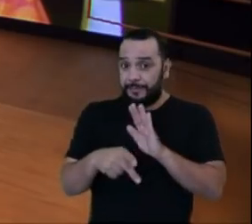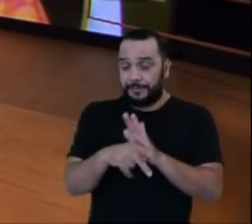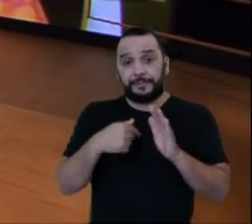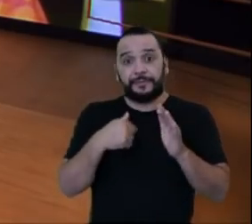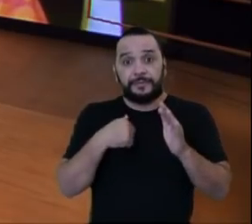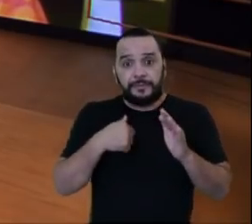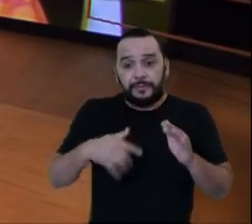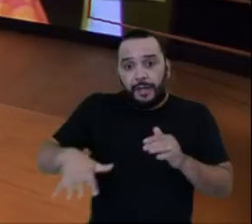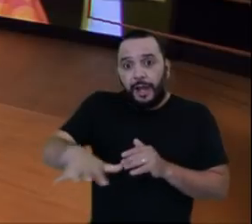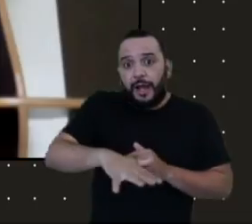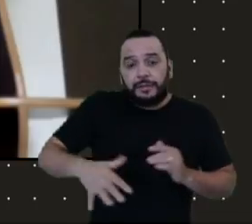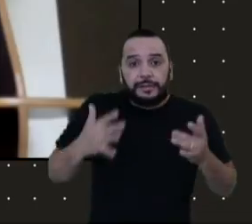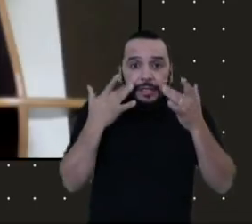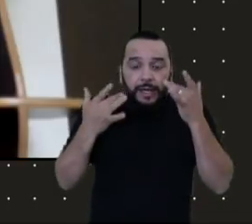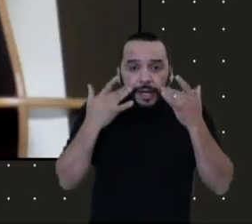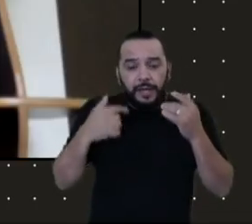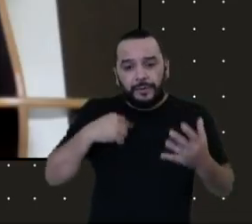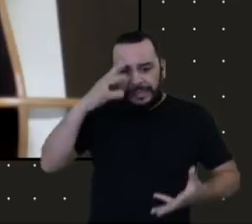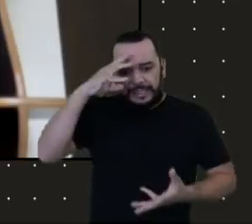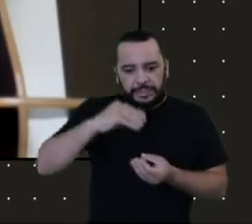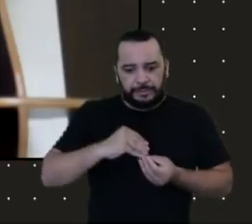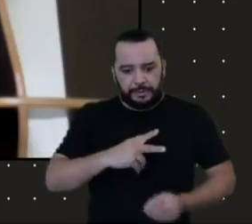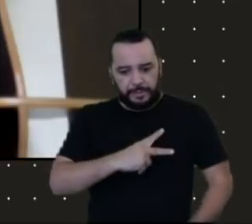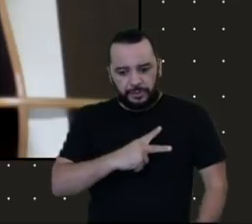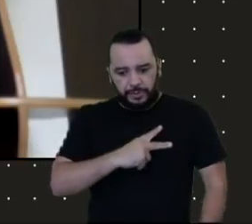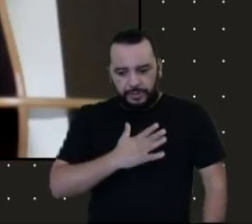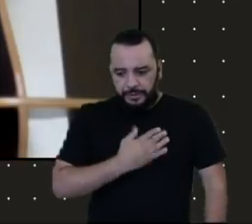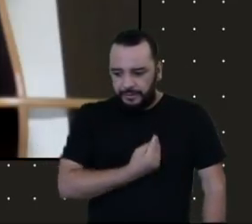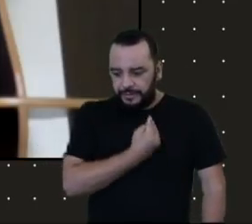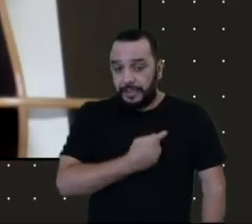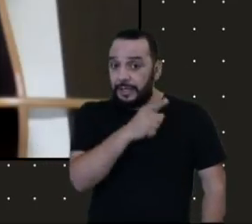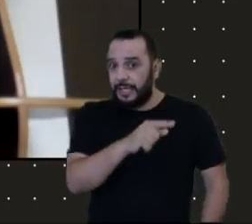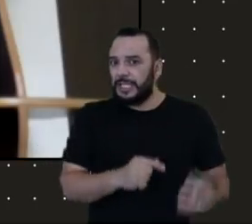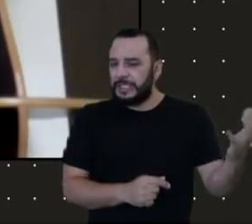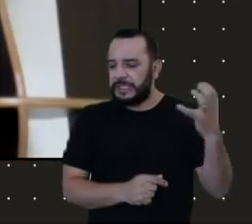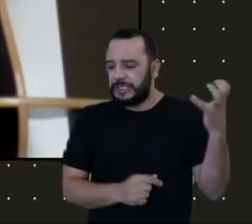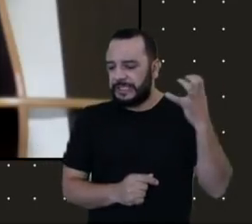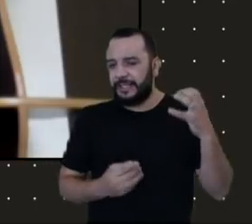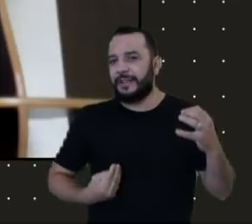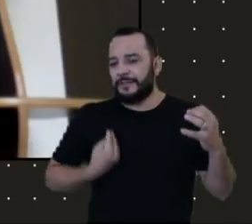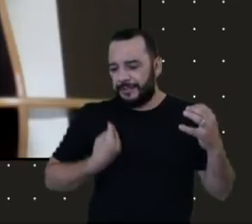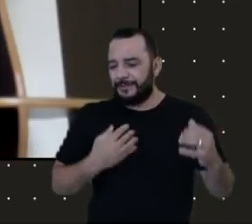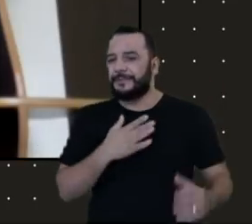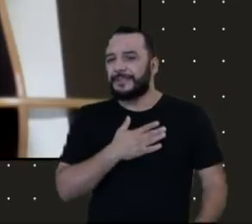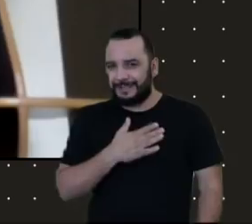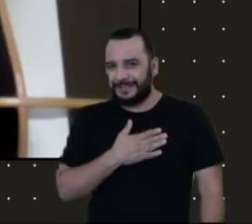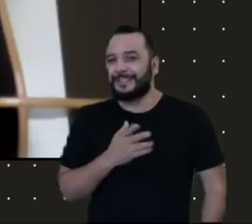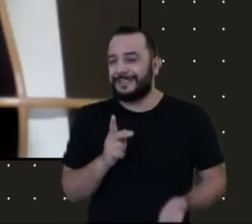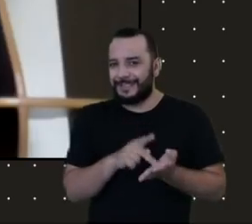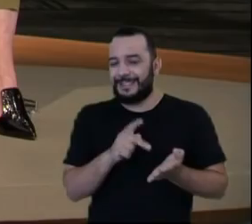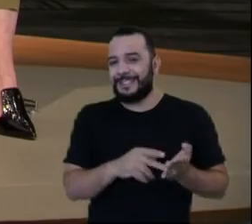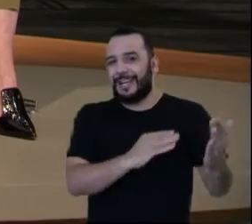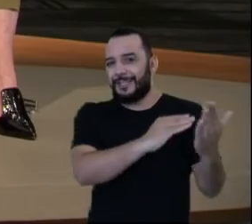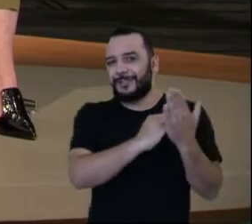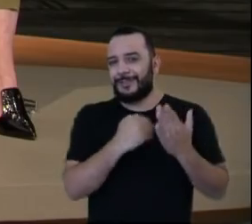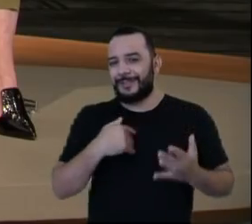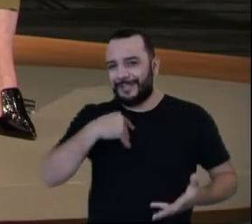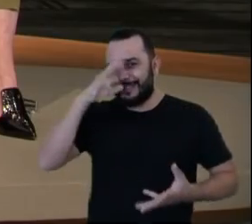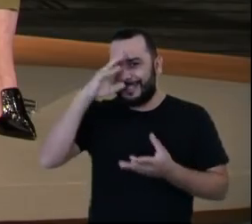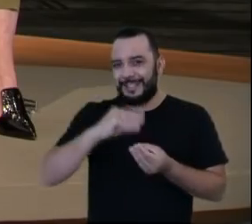repensa se é bom ou não. Então, ele era um sábio, ele é um sábio. E ele fala uma coisa linda, ele fala,